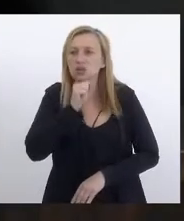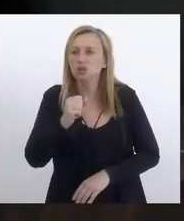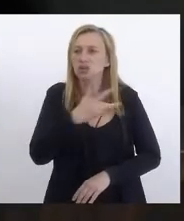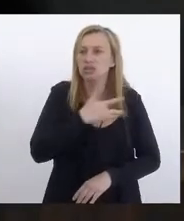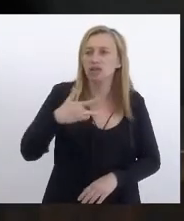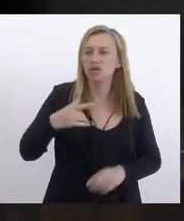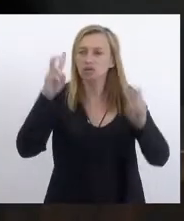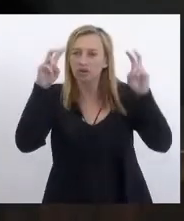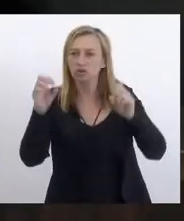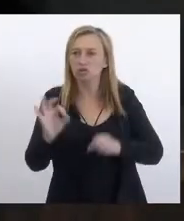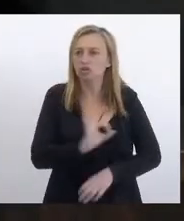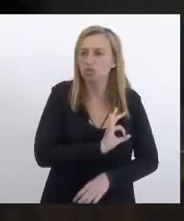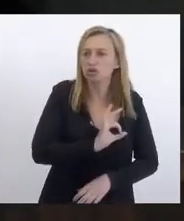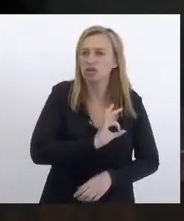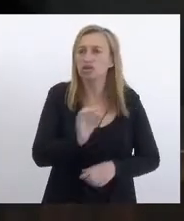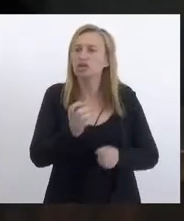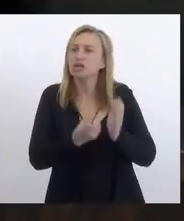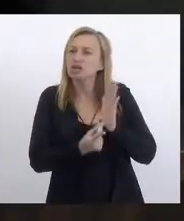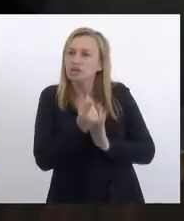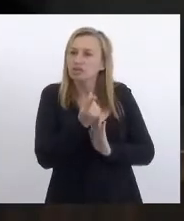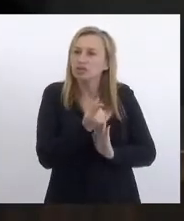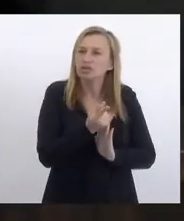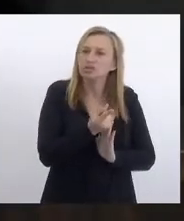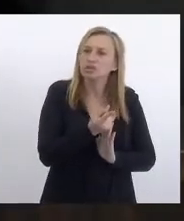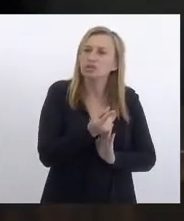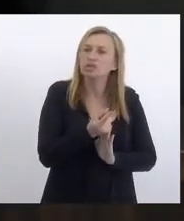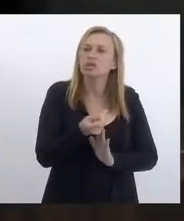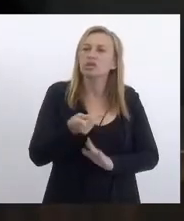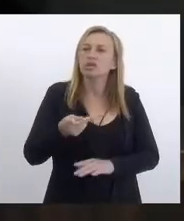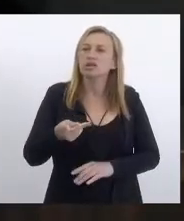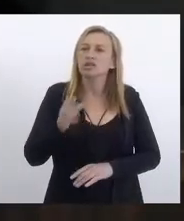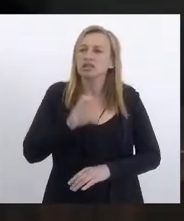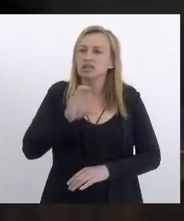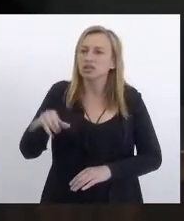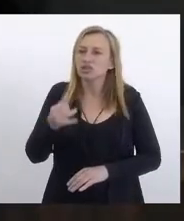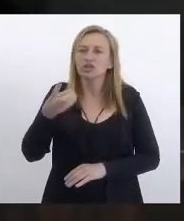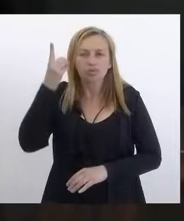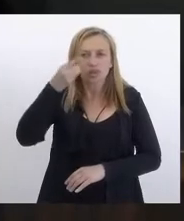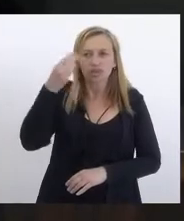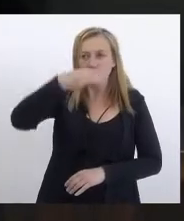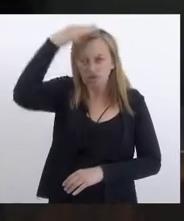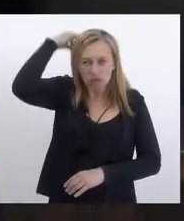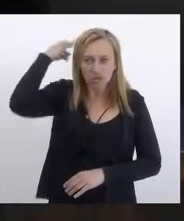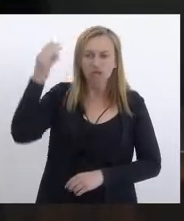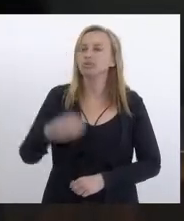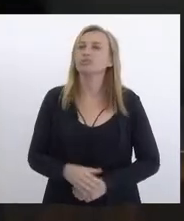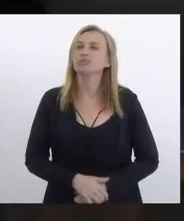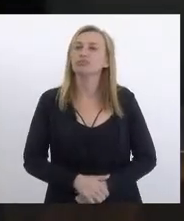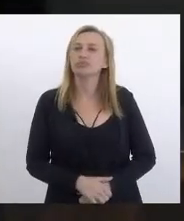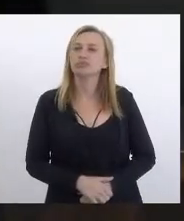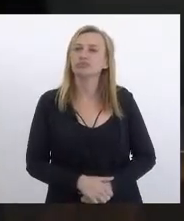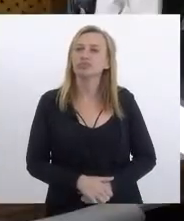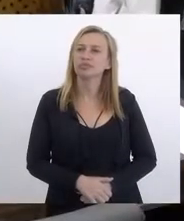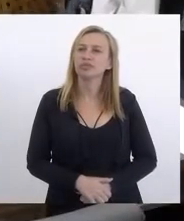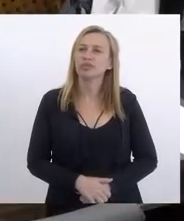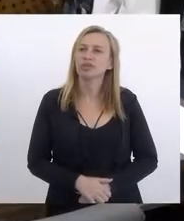Assuntos de Polícia e de Orçamento, para emitir parecer pela CCJ, deputado Márcio Pacheco.